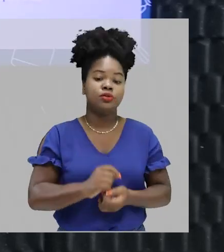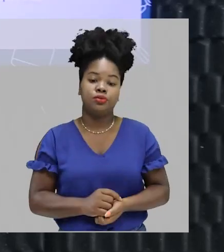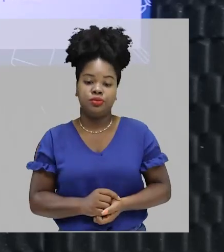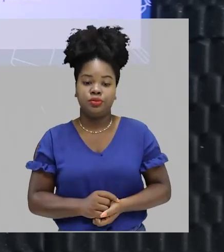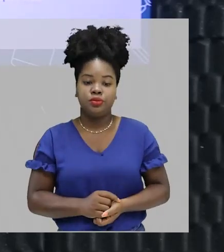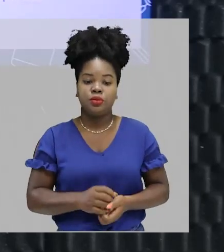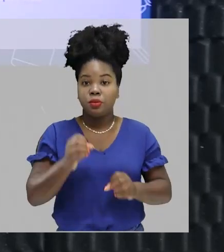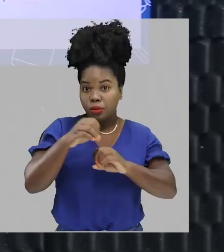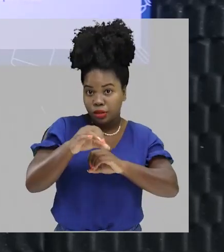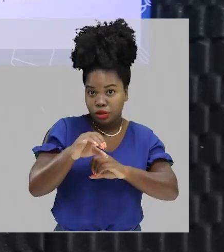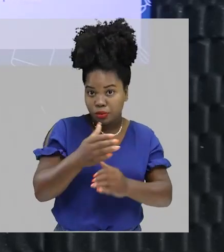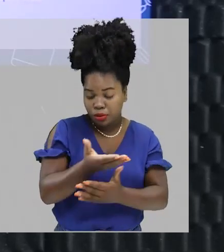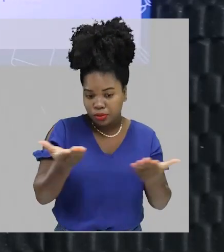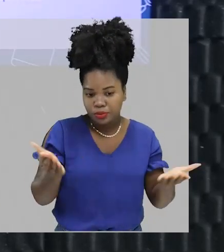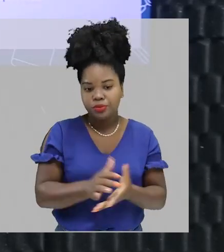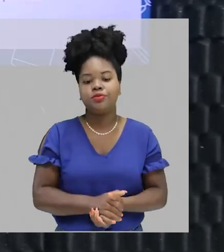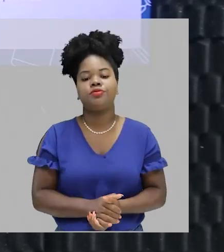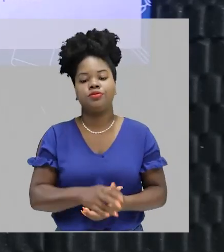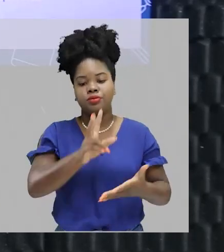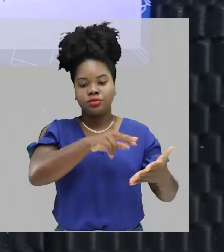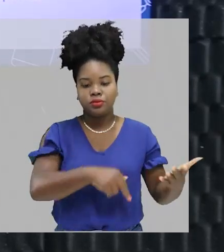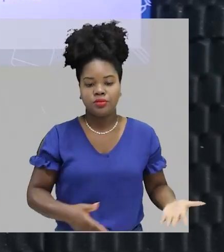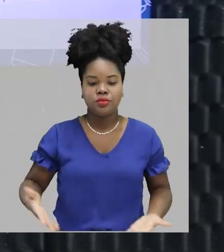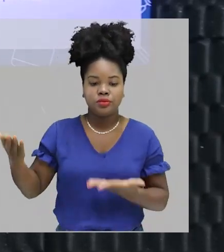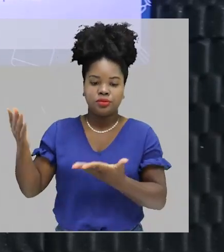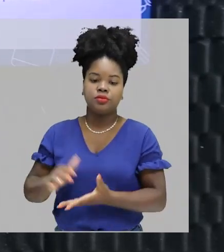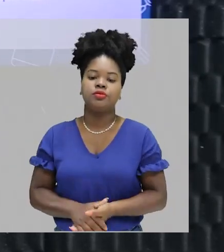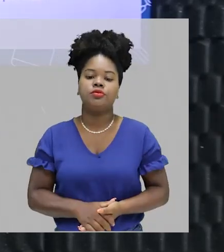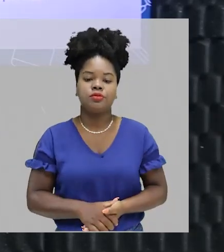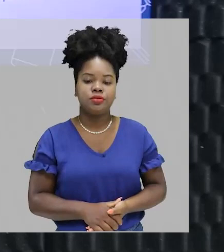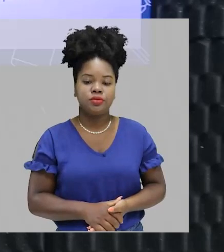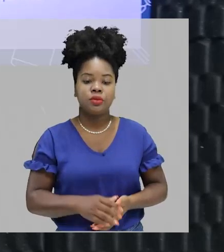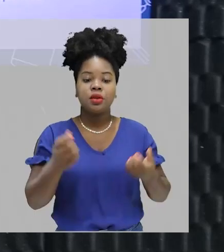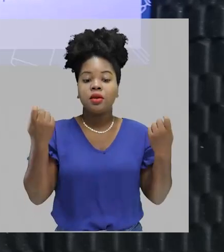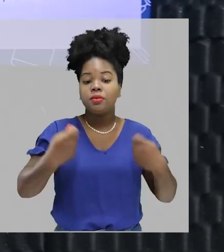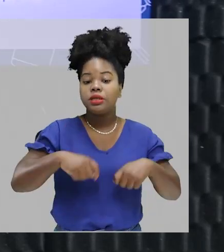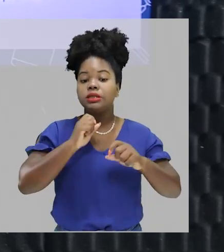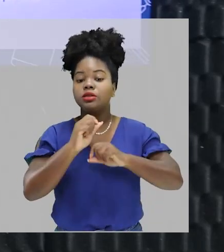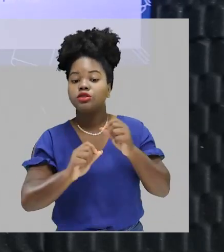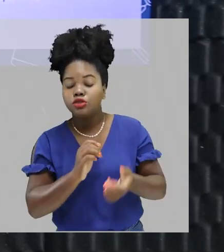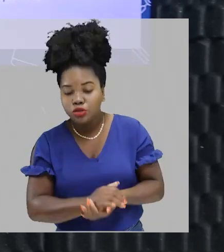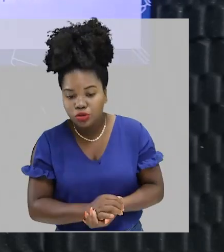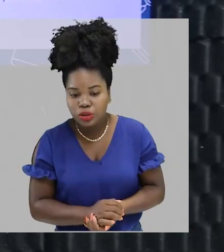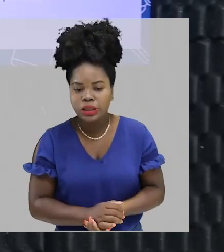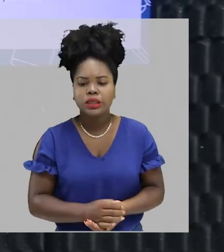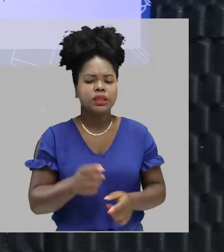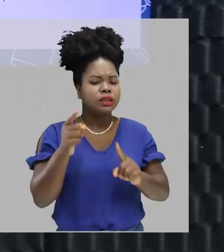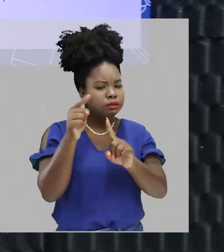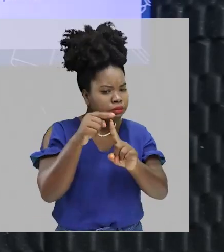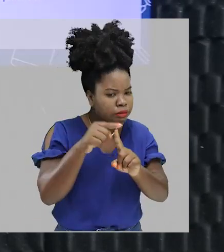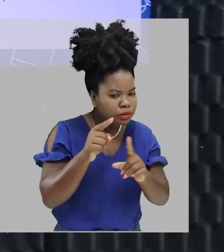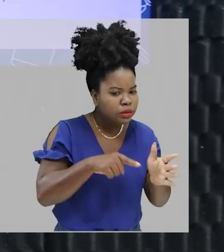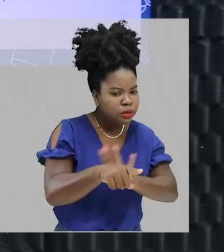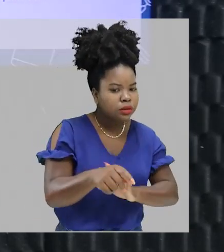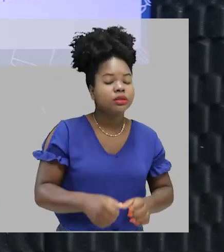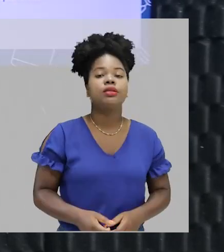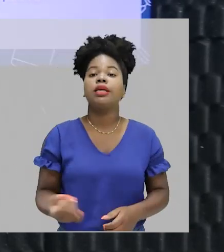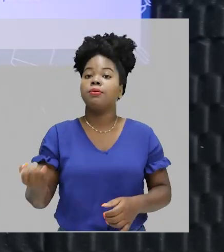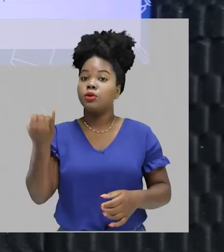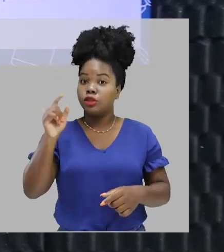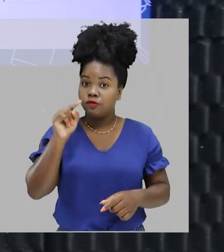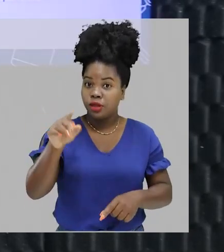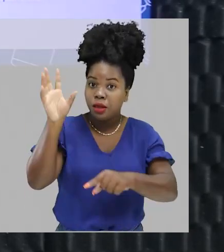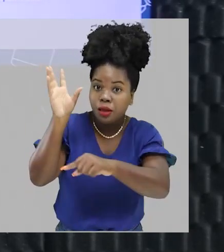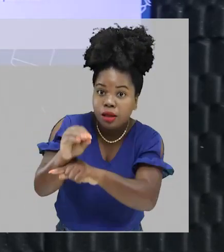dicas rapidinho. Nesse tipo de problemas, é indispensável que, e aqui seria interessante você printar a tela,